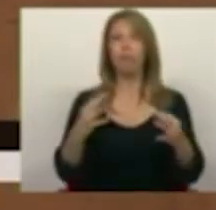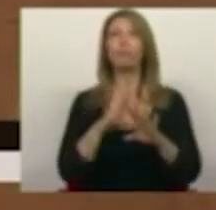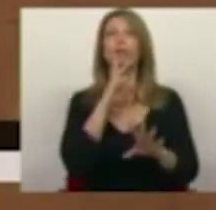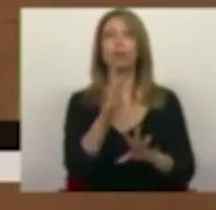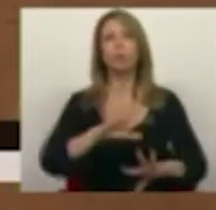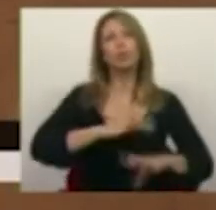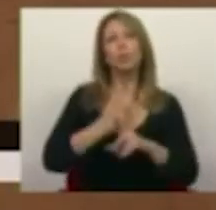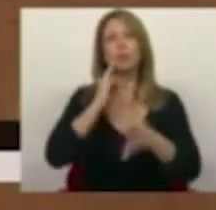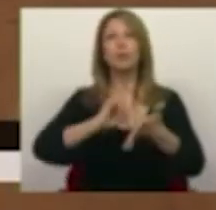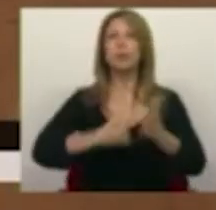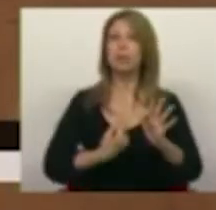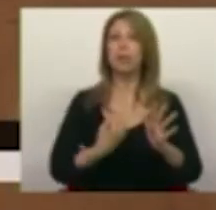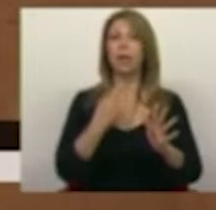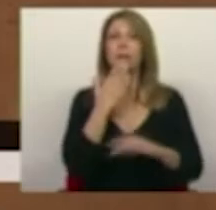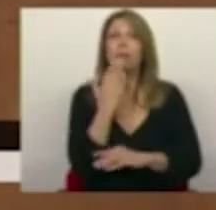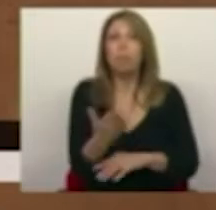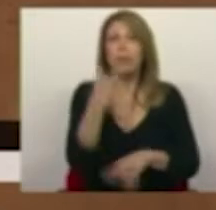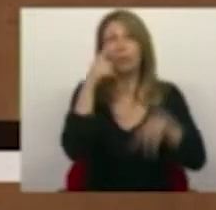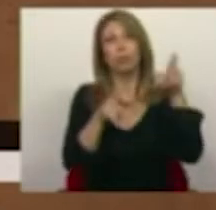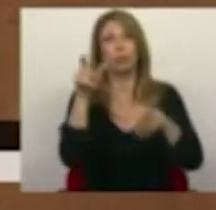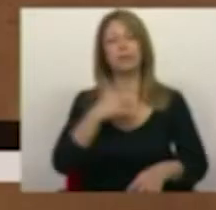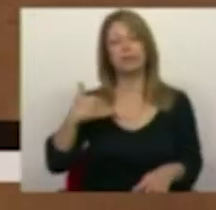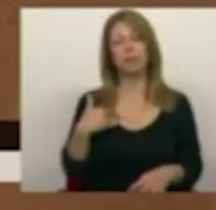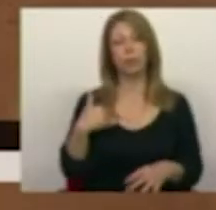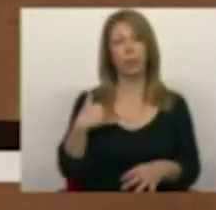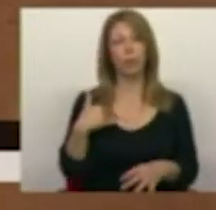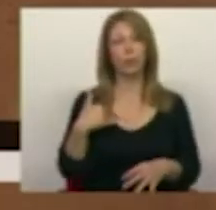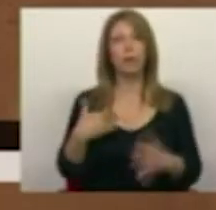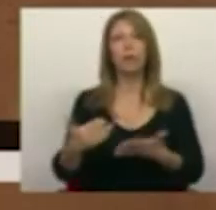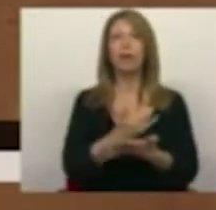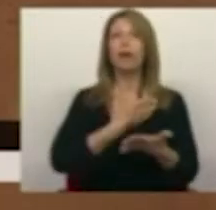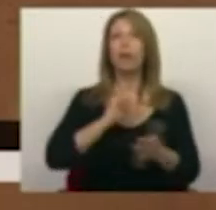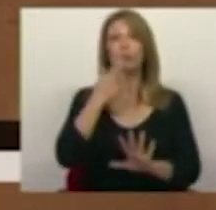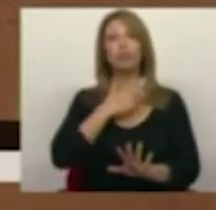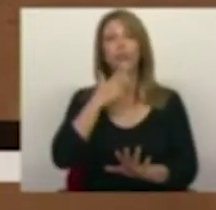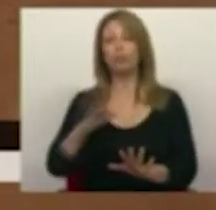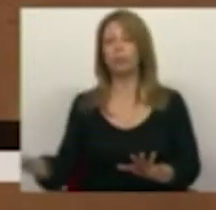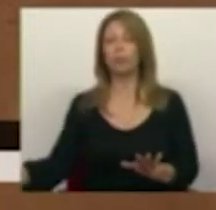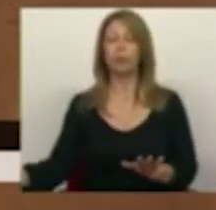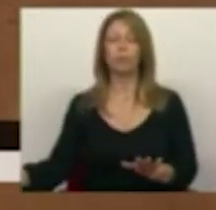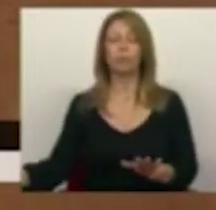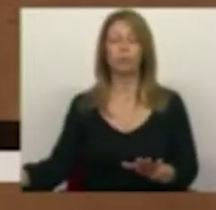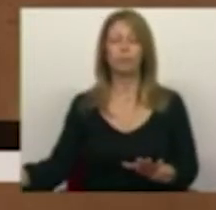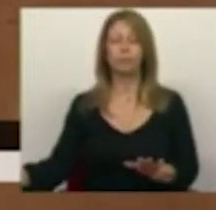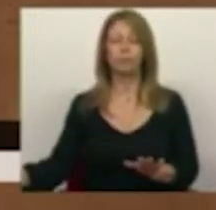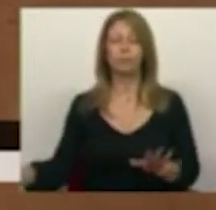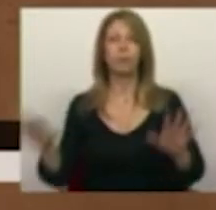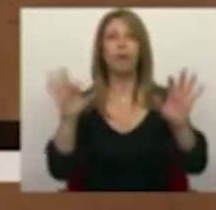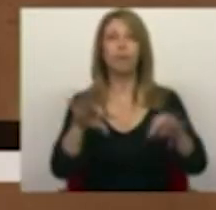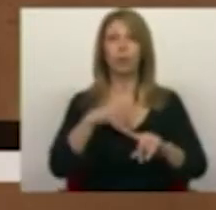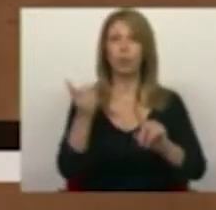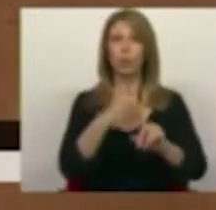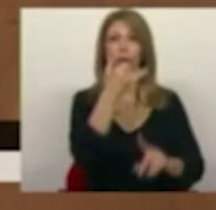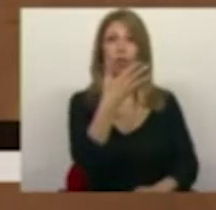outras necessidades e solicitações dos portugueses. Os dados provisórios do final do ano de